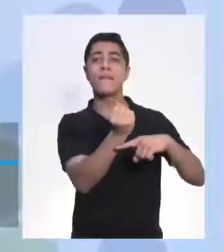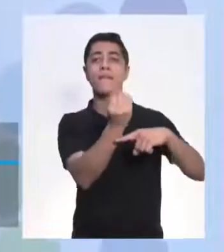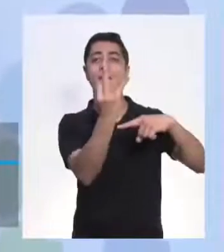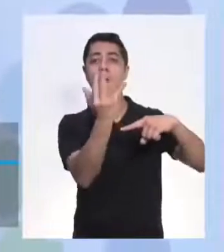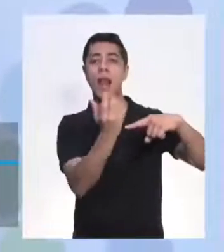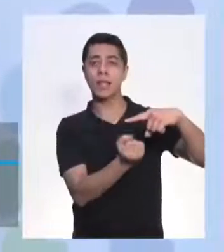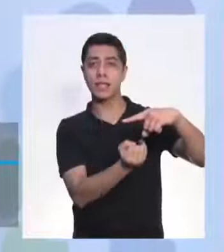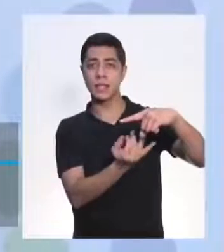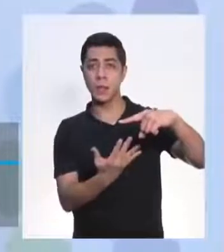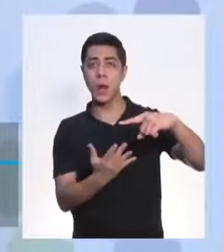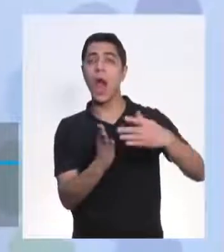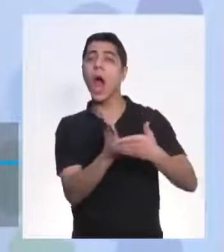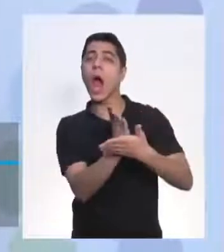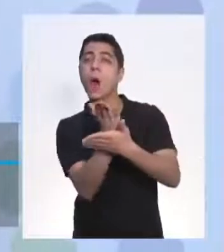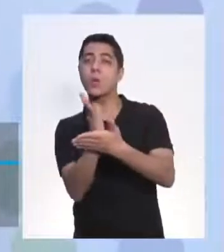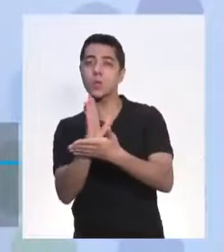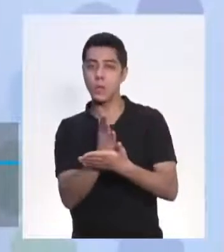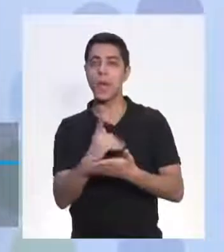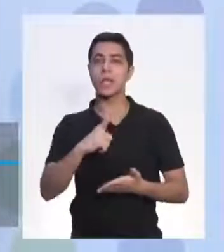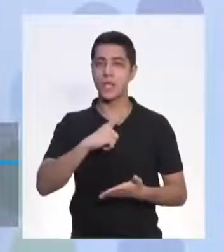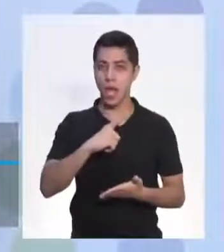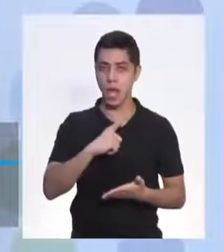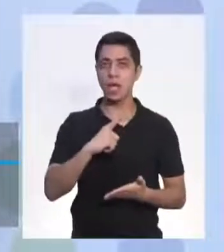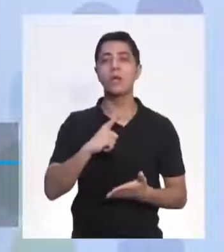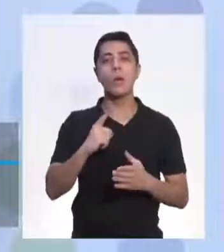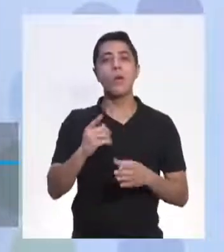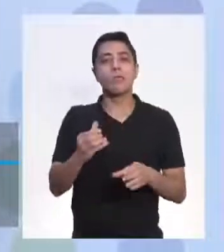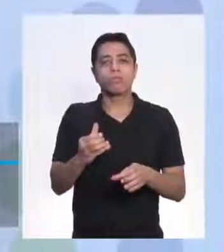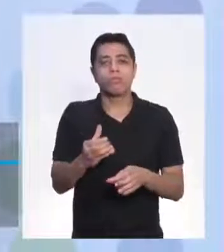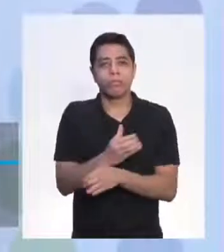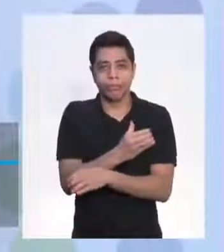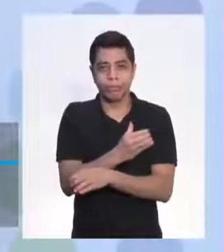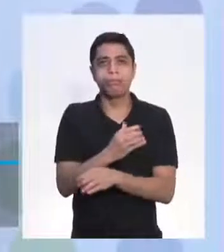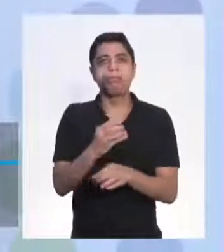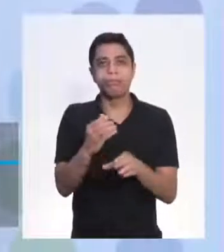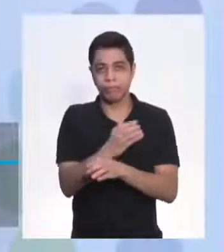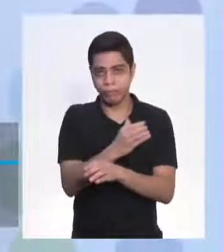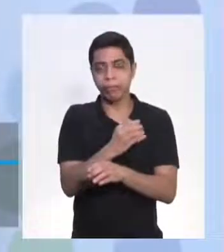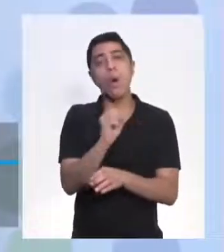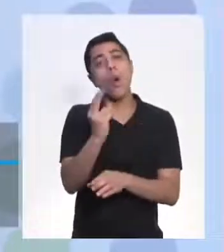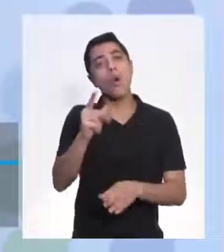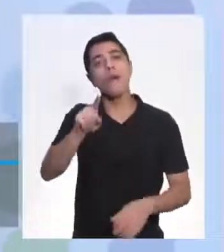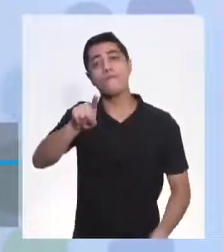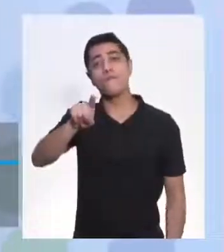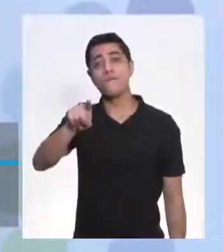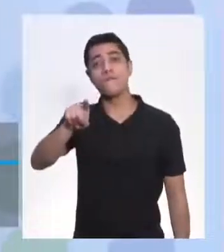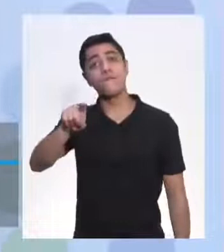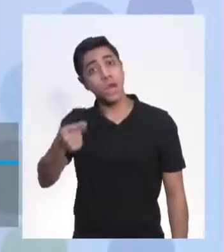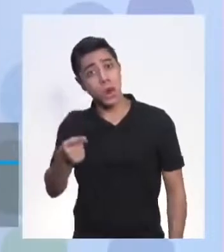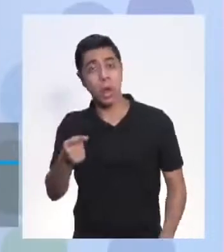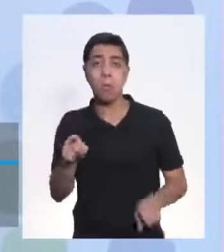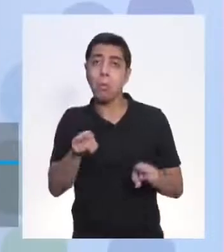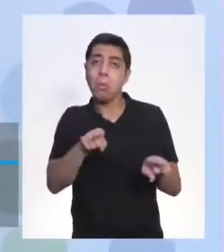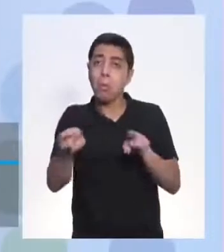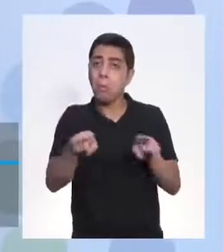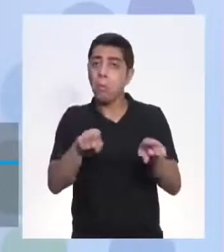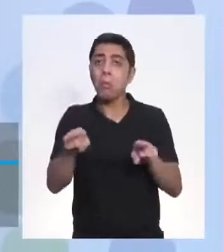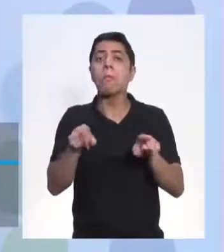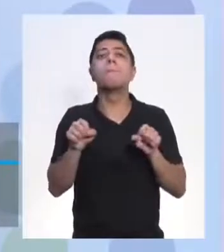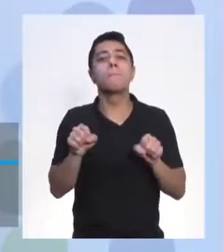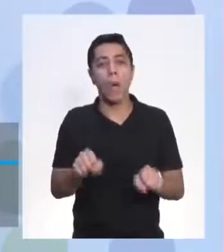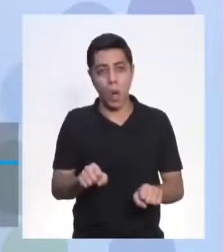números que têm parte inteira e parte à direita da vírgula. Temos números que a parte